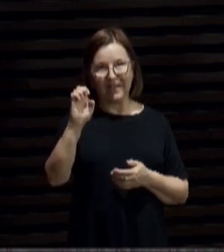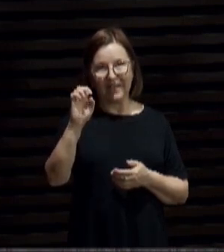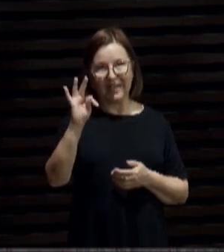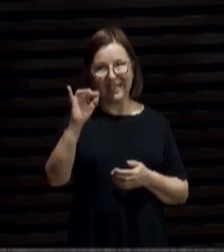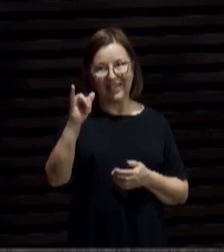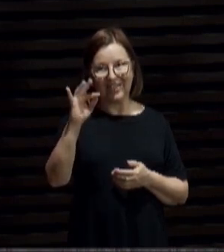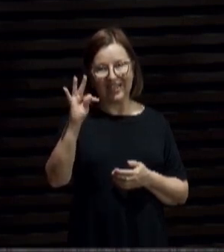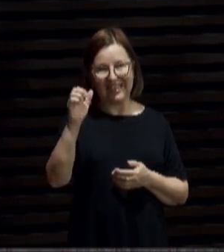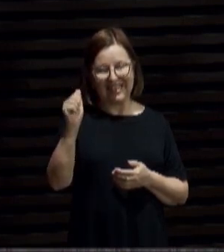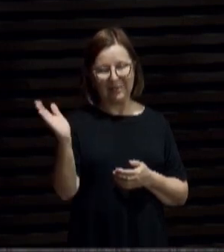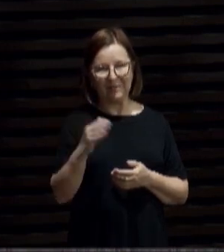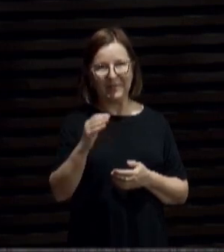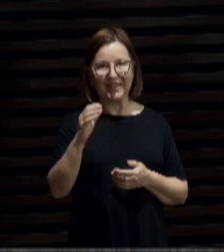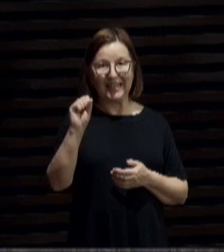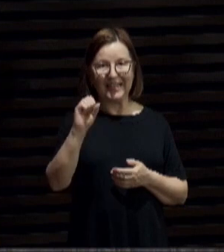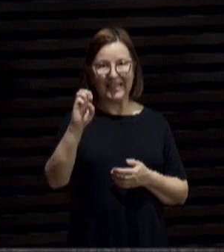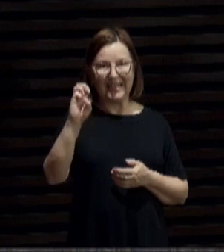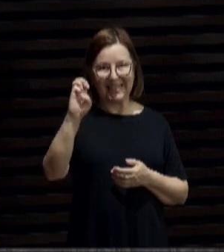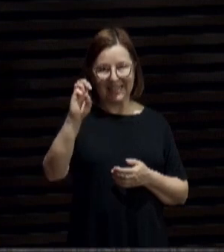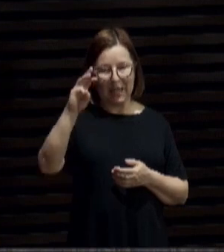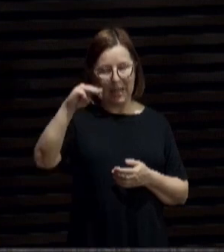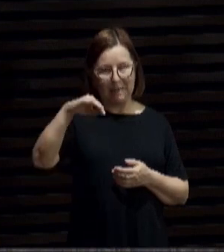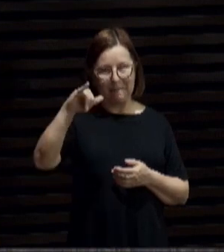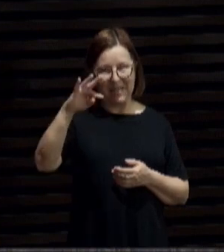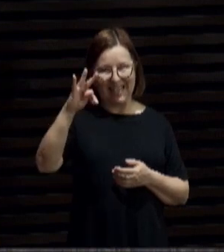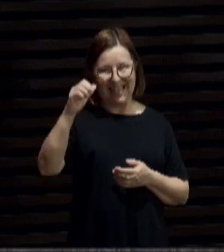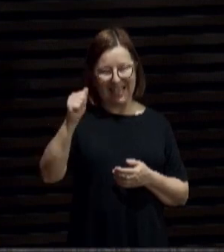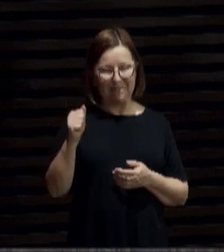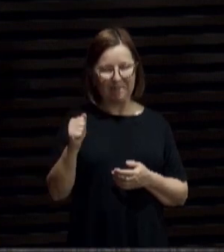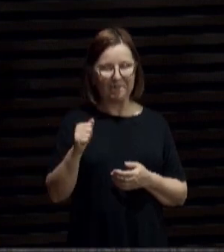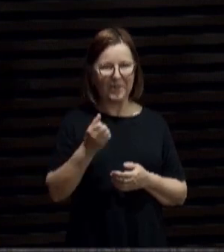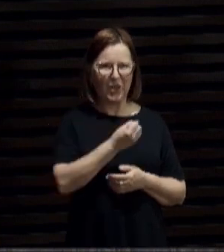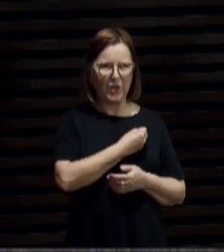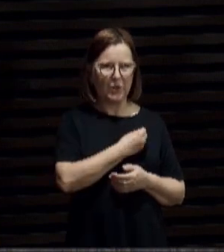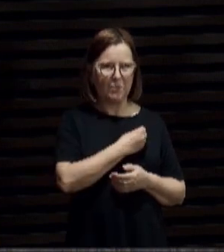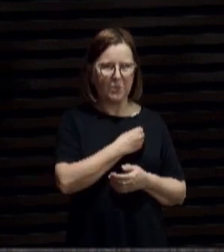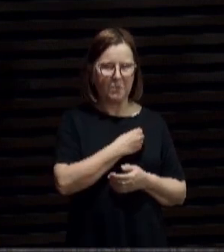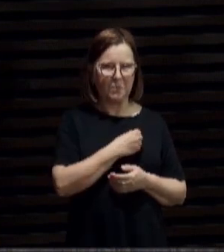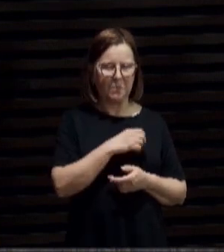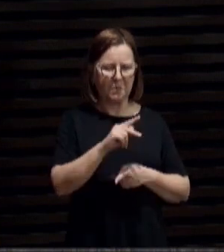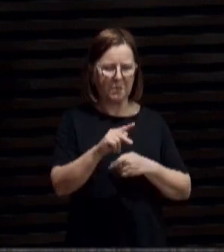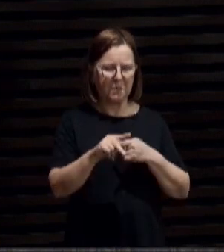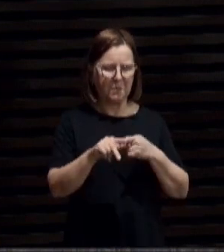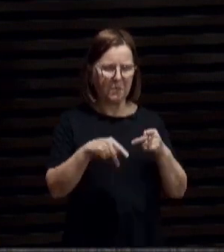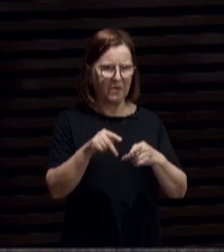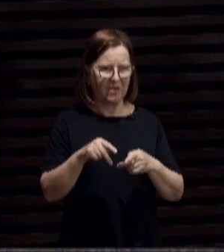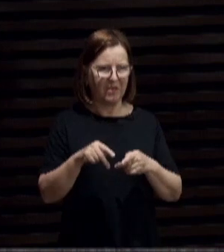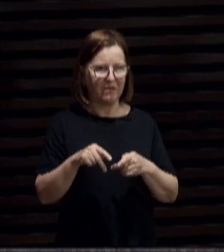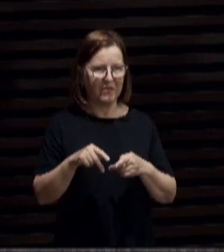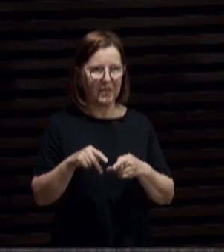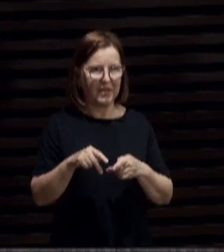Mas o número das raças ou tribos no mundo para os quais a rede do Evangelho